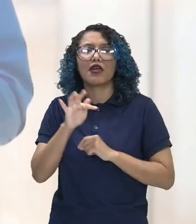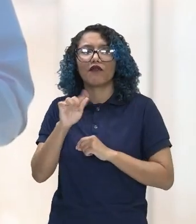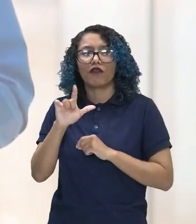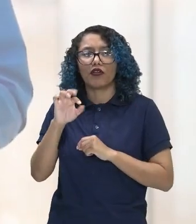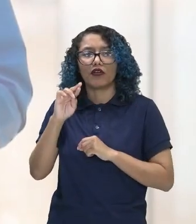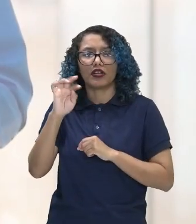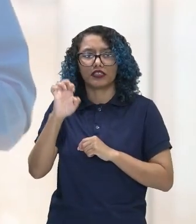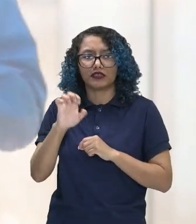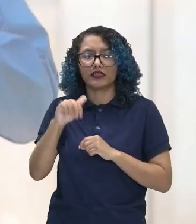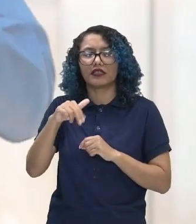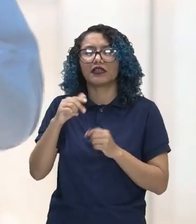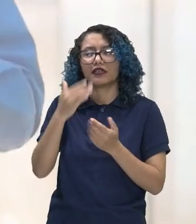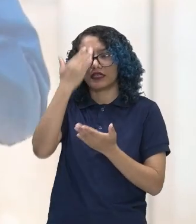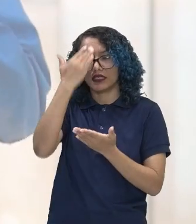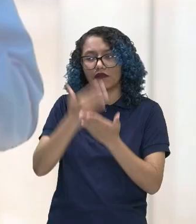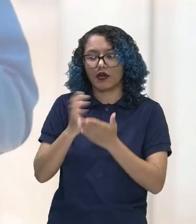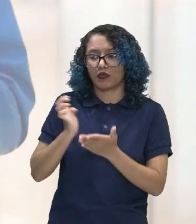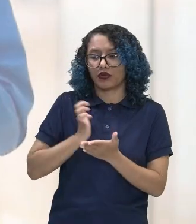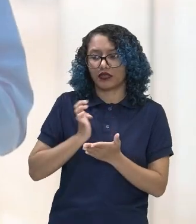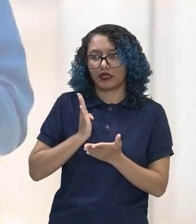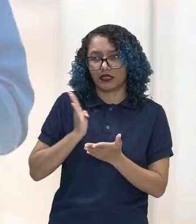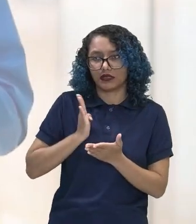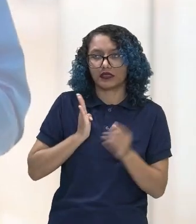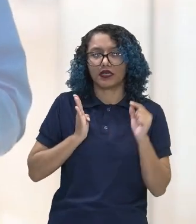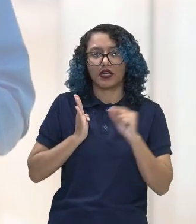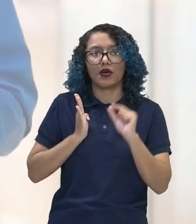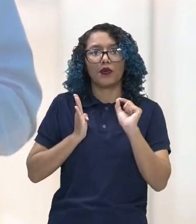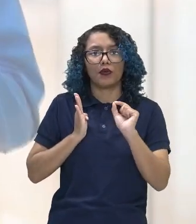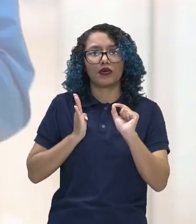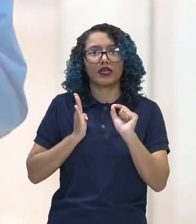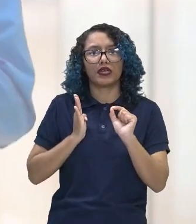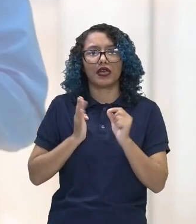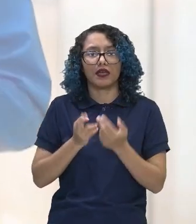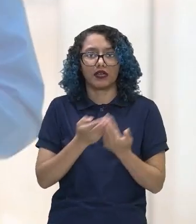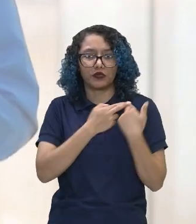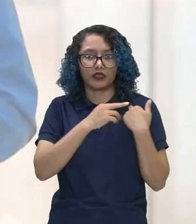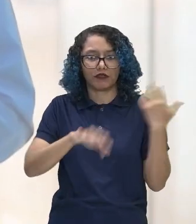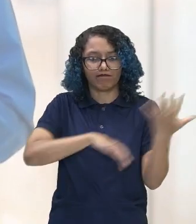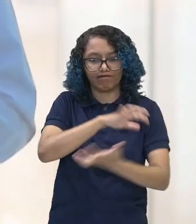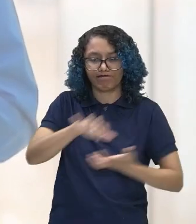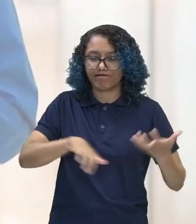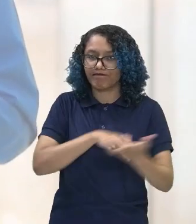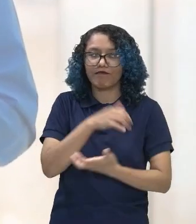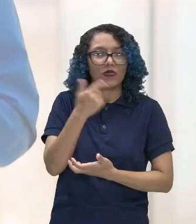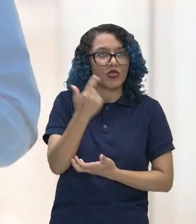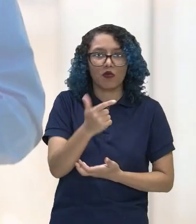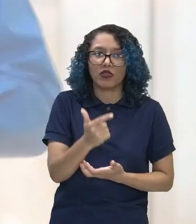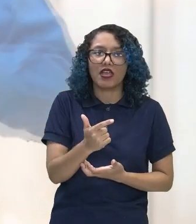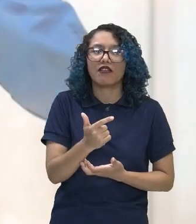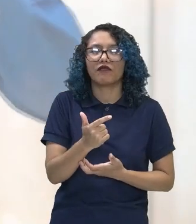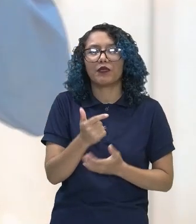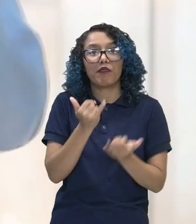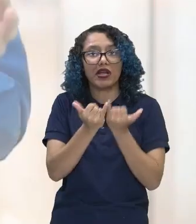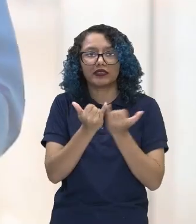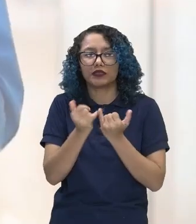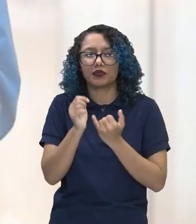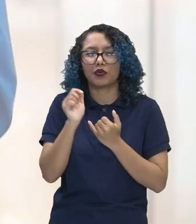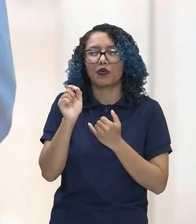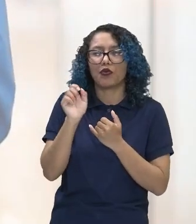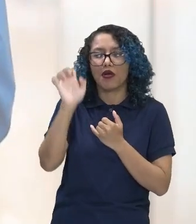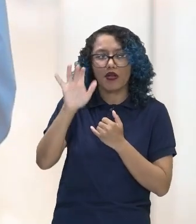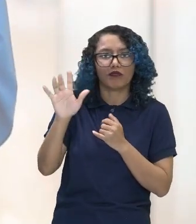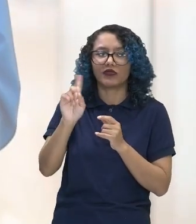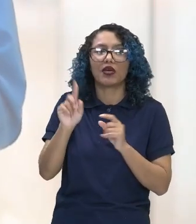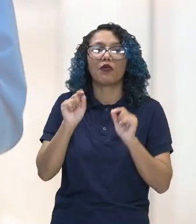burguesia brasileira não cumpria um papel revolucionário, como foi, por exemplo, na Europa, mas sim pactuou com